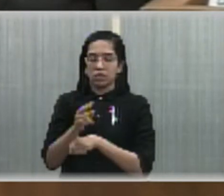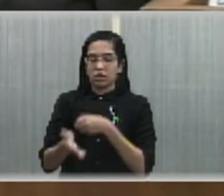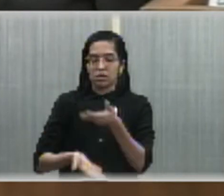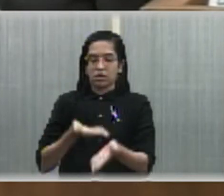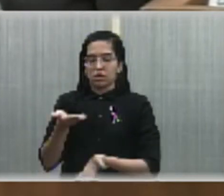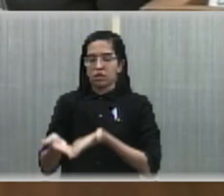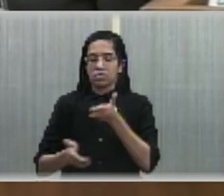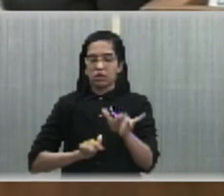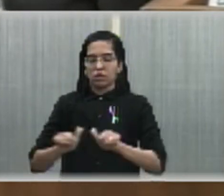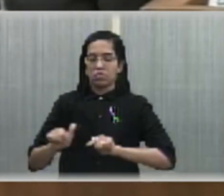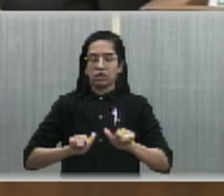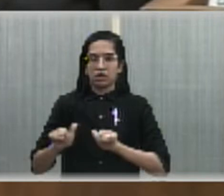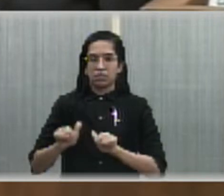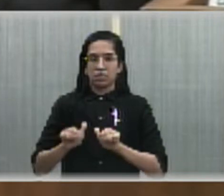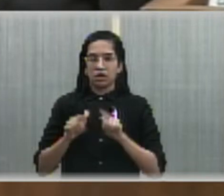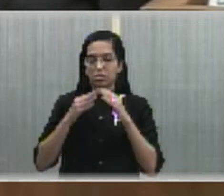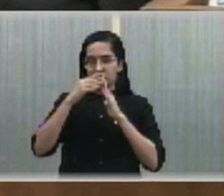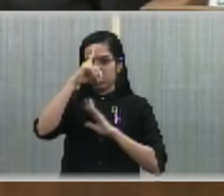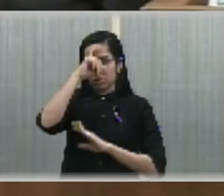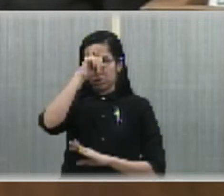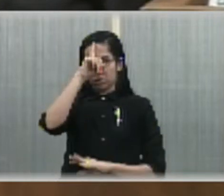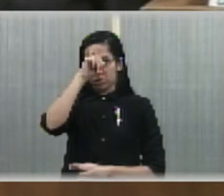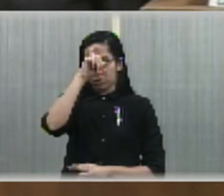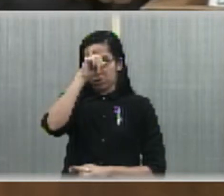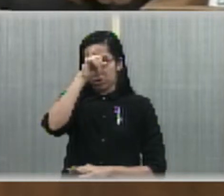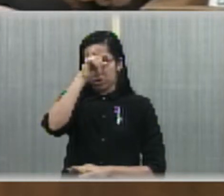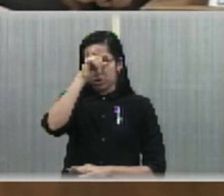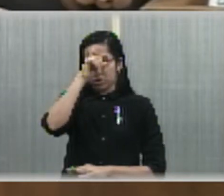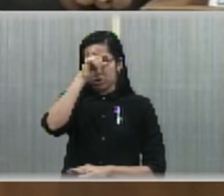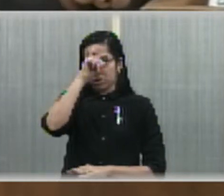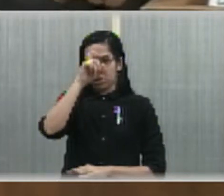do hospital de pequeno porte. Dos hospitais de pequeno porte.